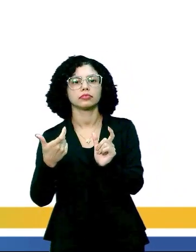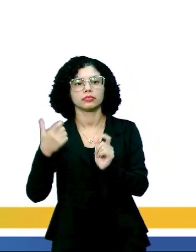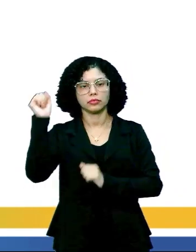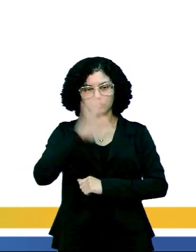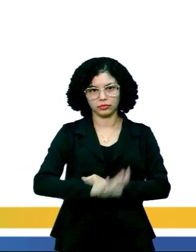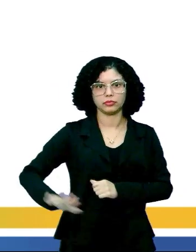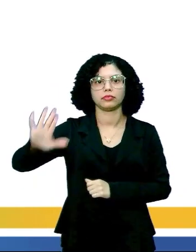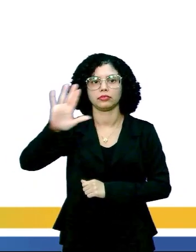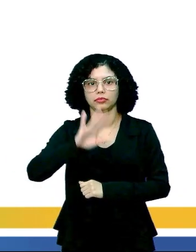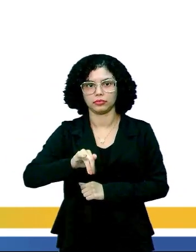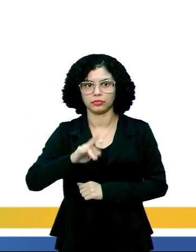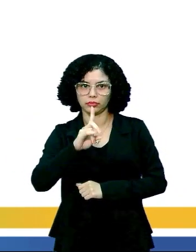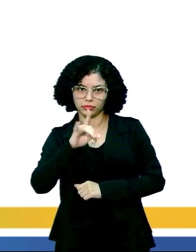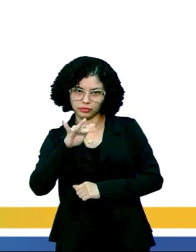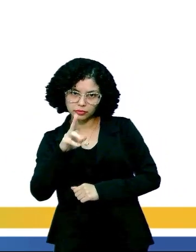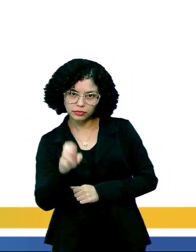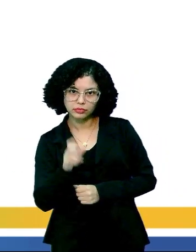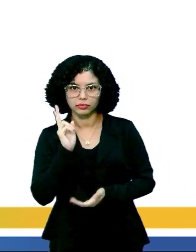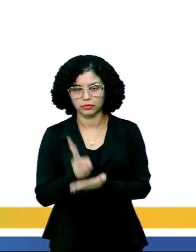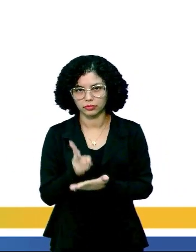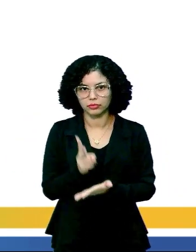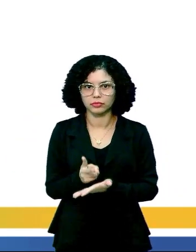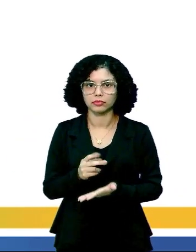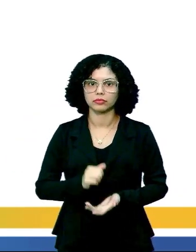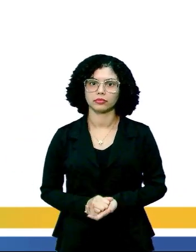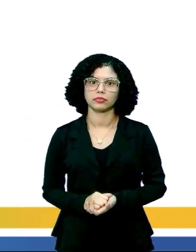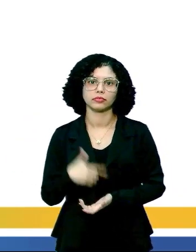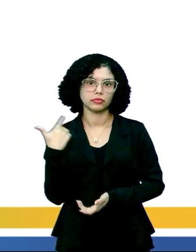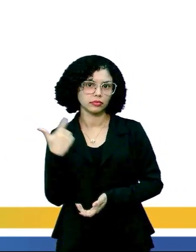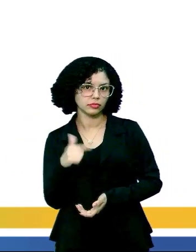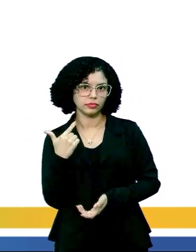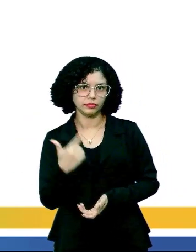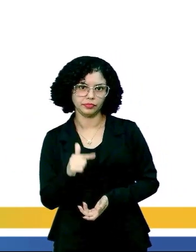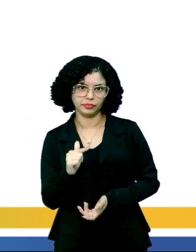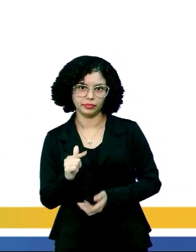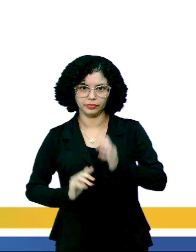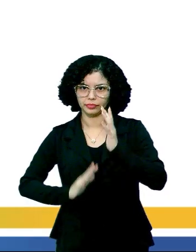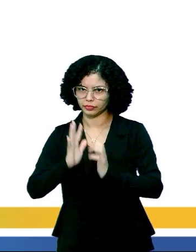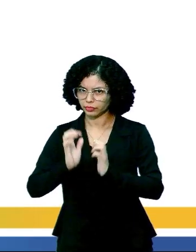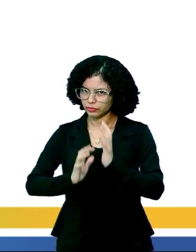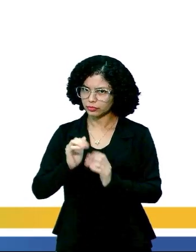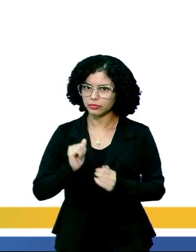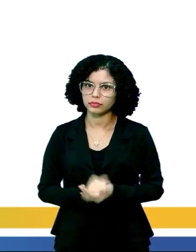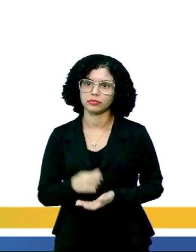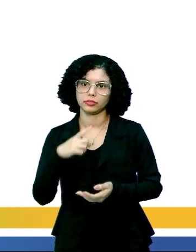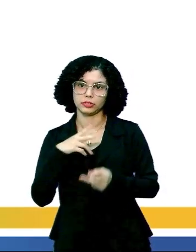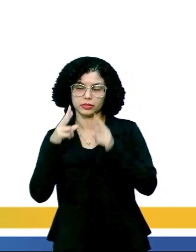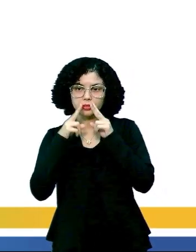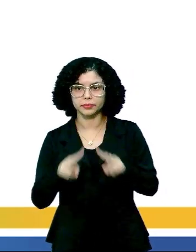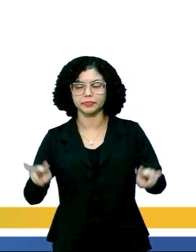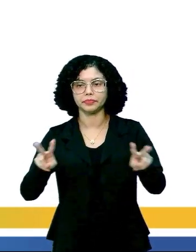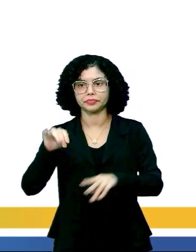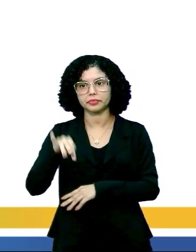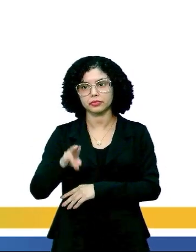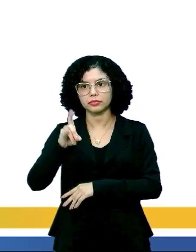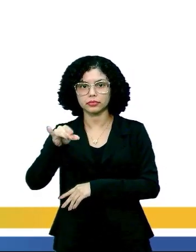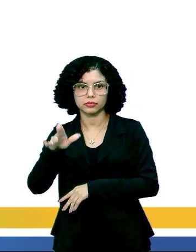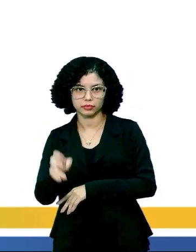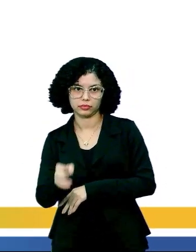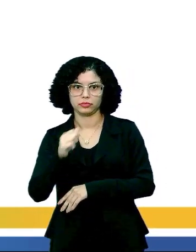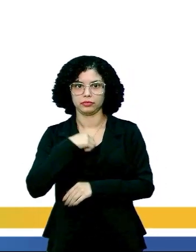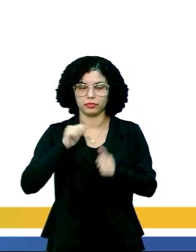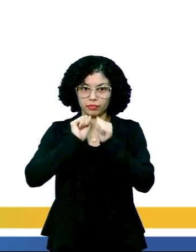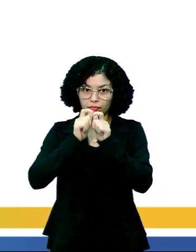como sinônimo ou como se fosse a mesma coisa que nacionalidade, não deve ser confundido, tendo em vista